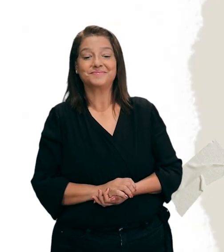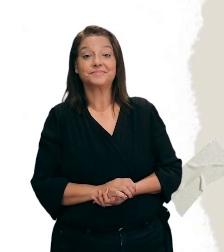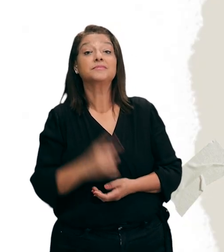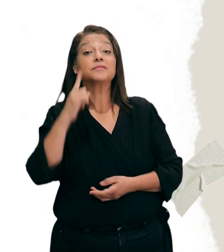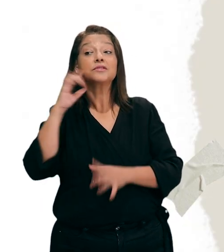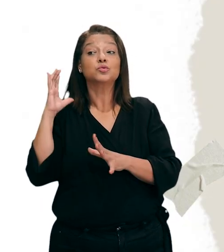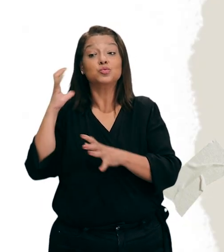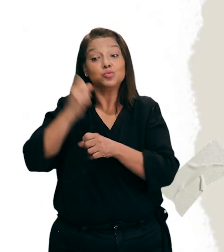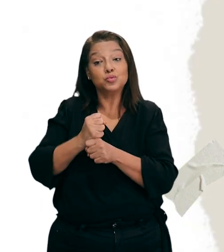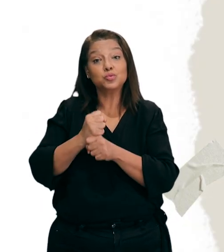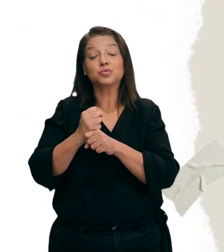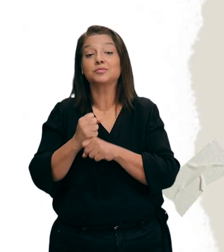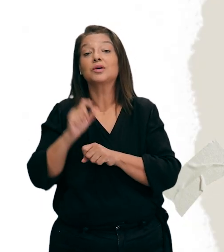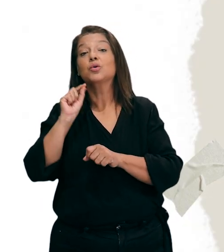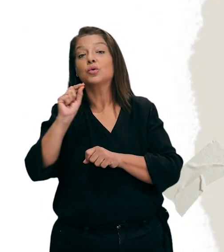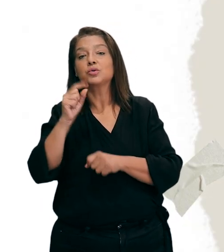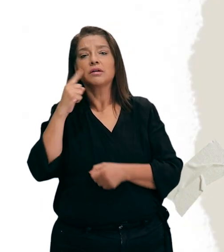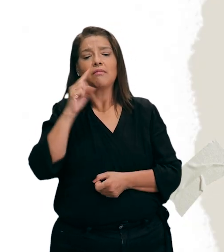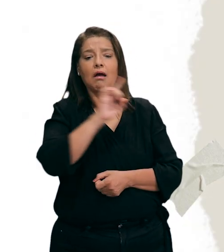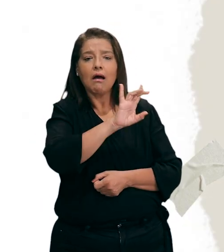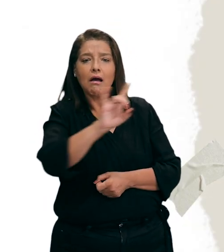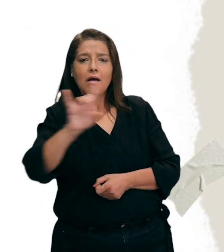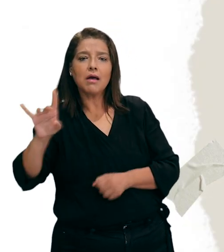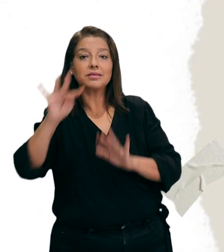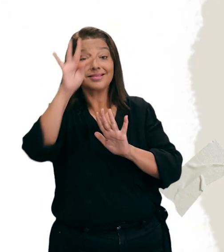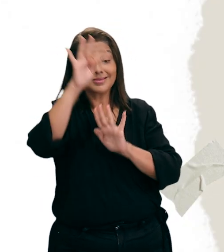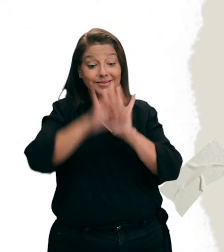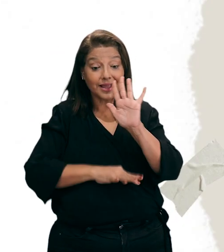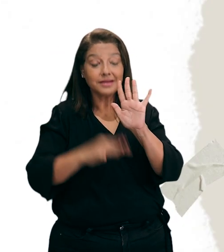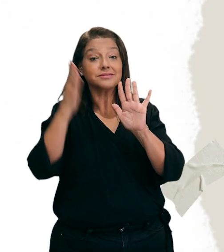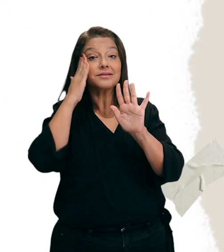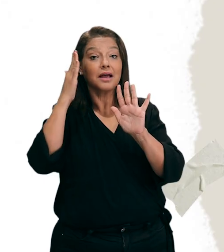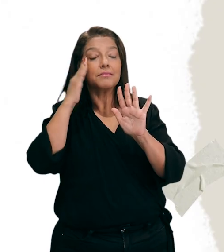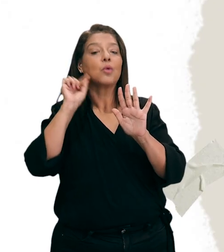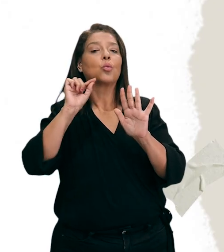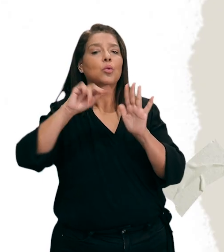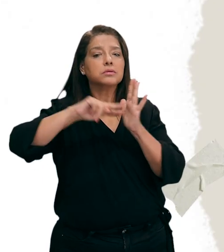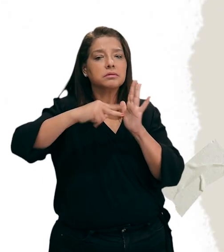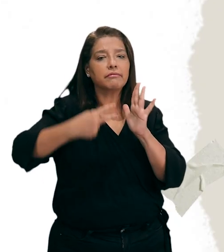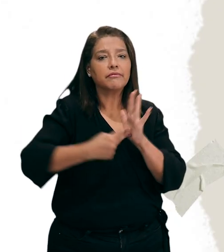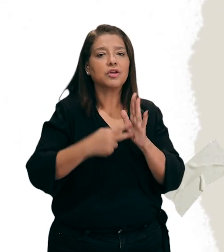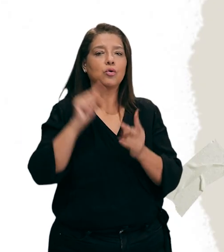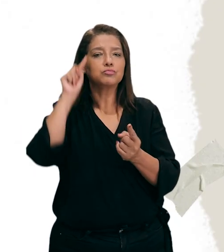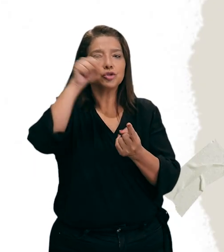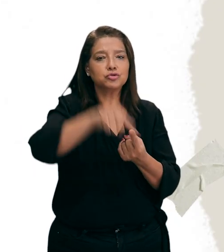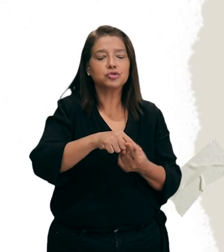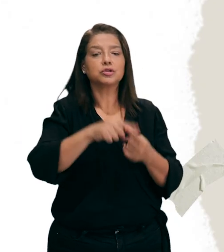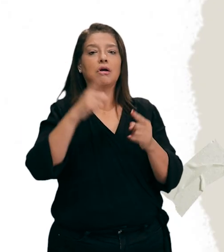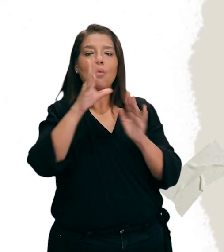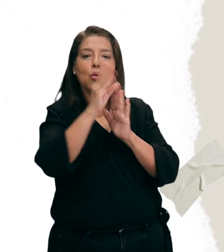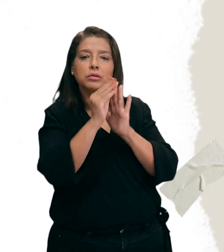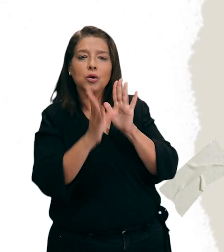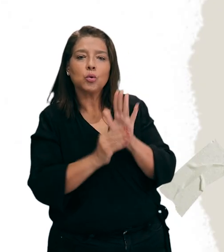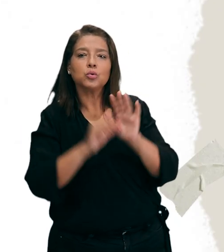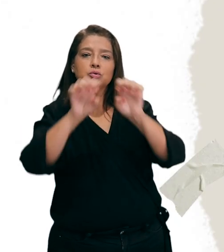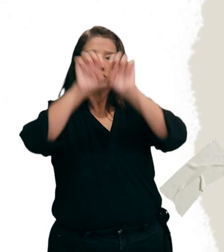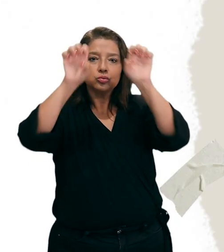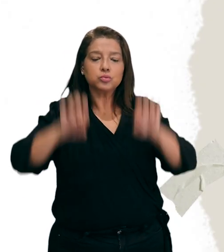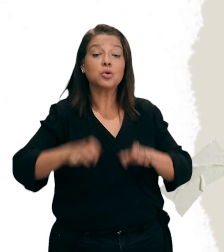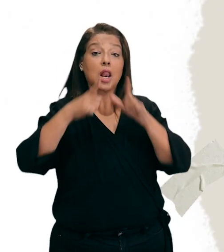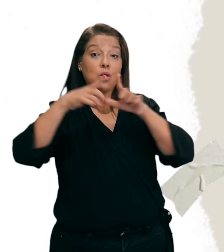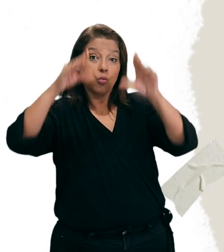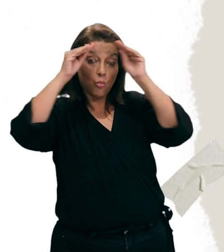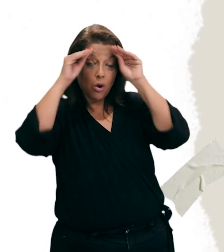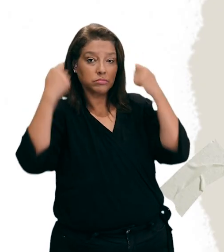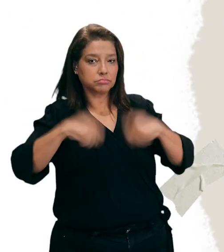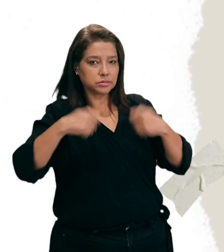recapitulando, identificar a finalidade de um texto exige olhar para o conteúdo, a estrutura e a linguagem.